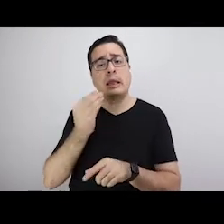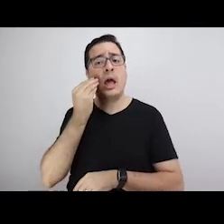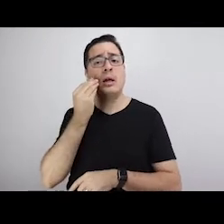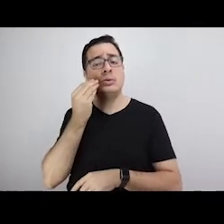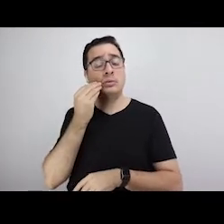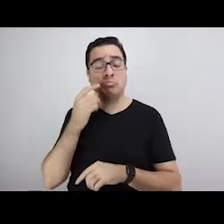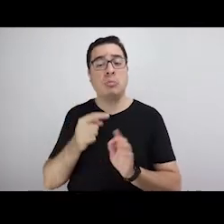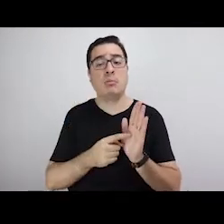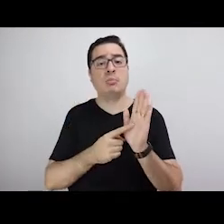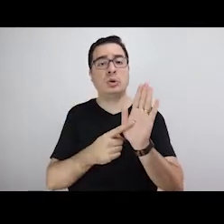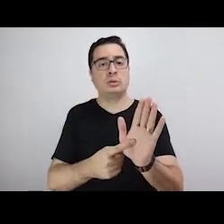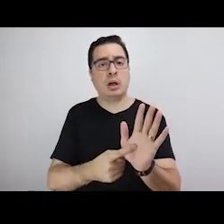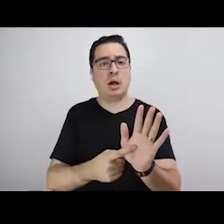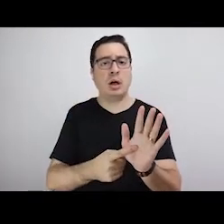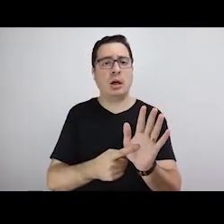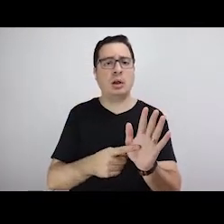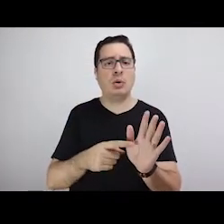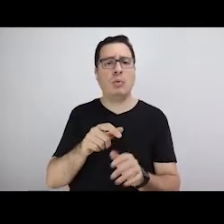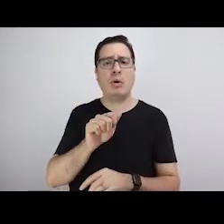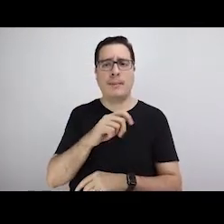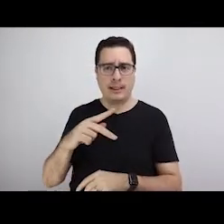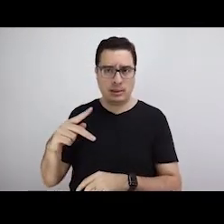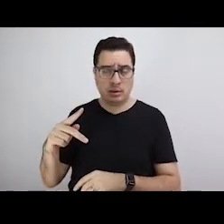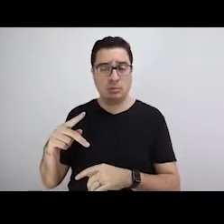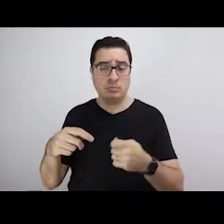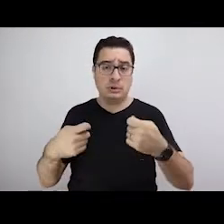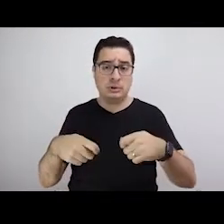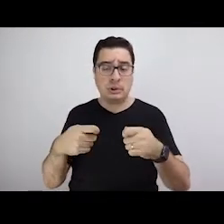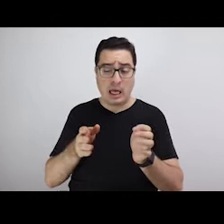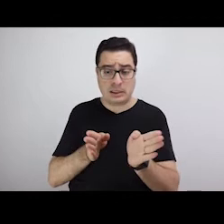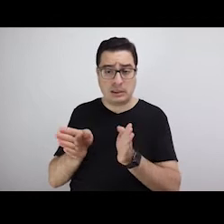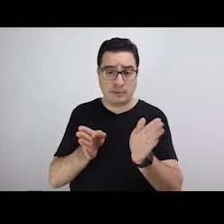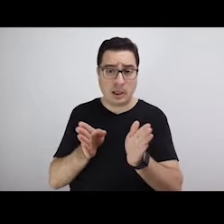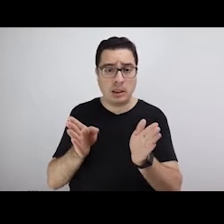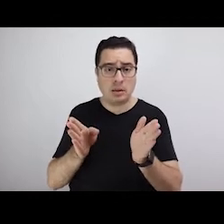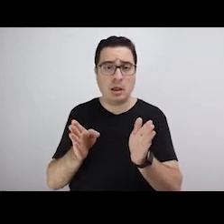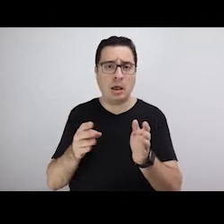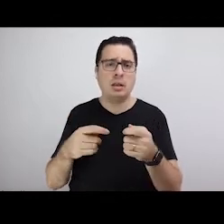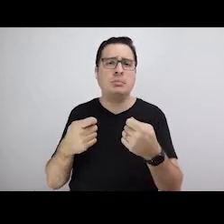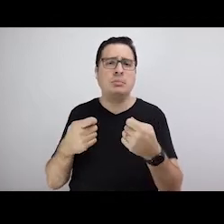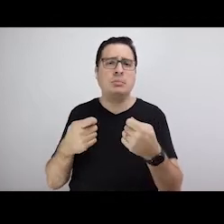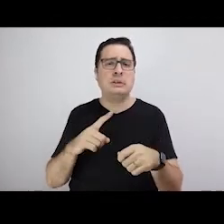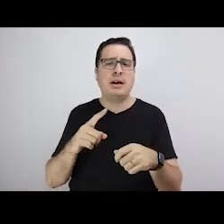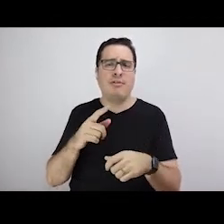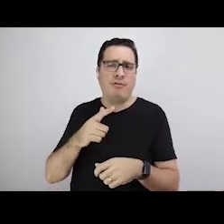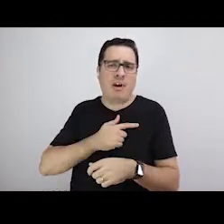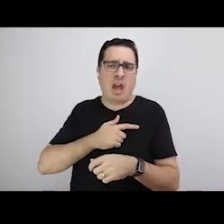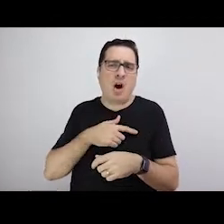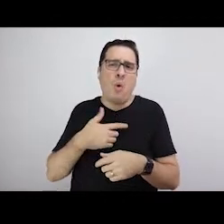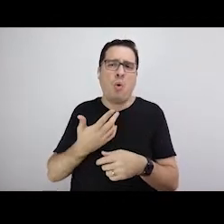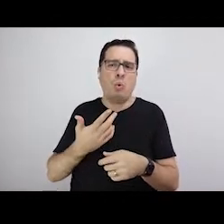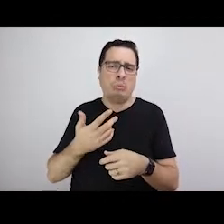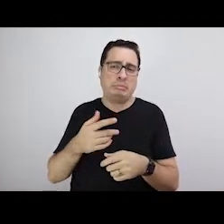mostrar que uma aplicação, para que seja acessível, ela não precisa ser feia ou